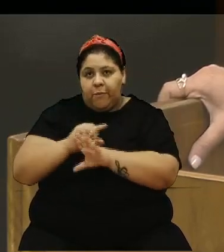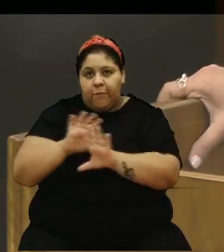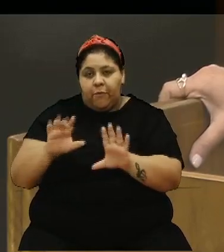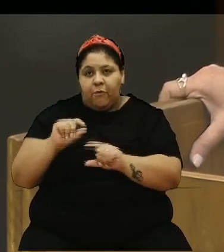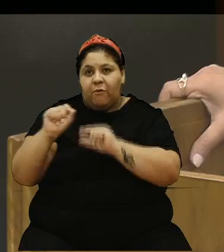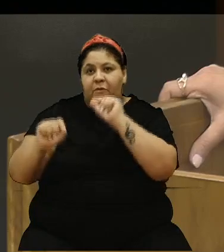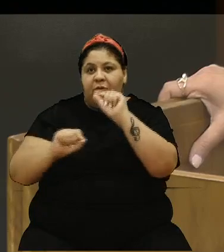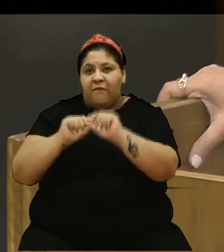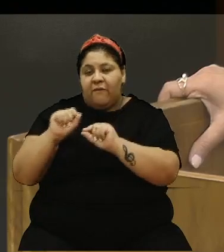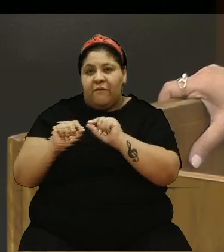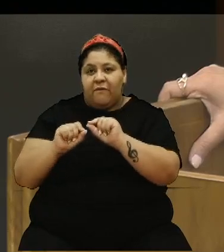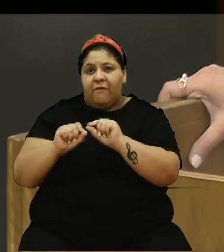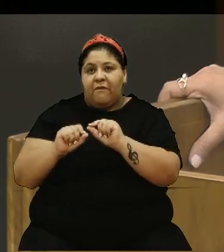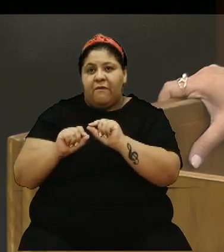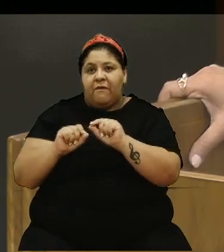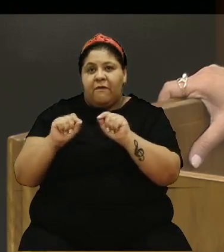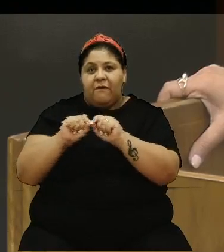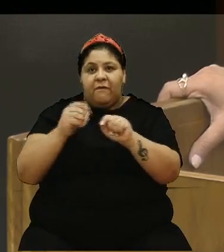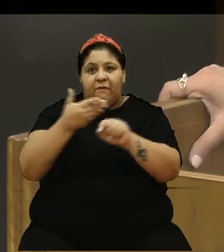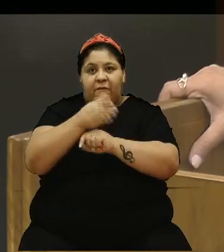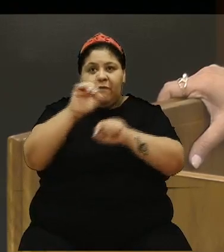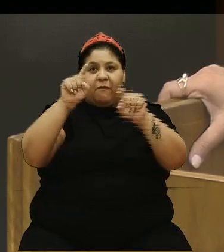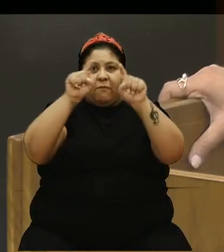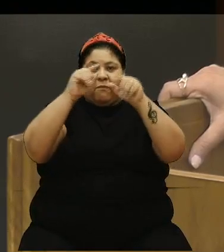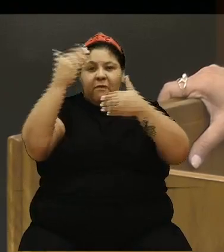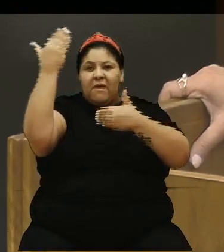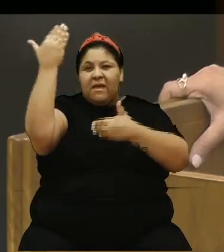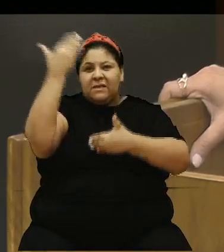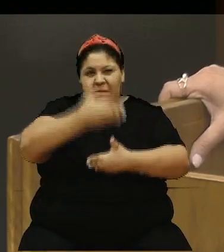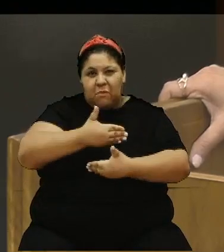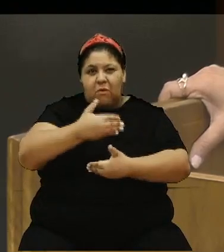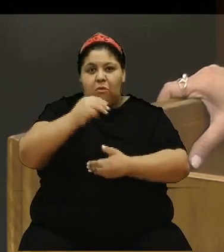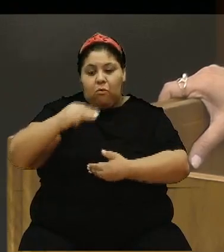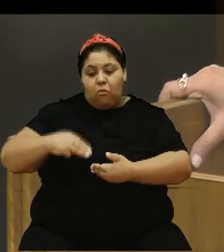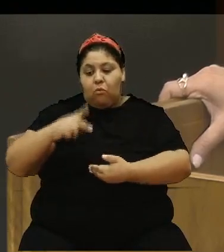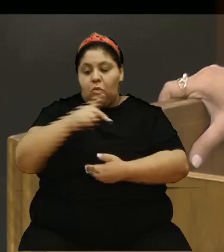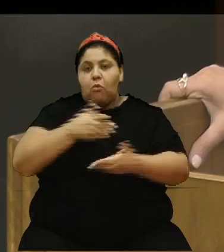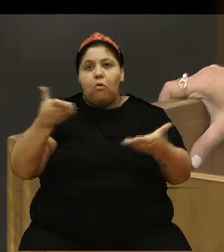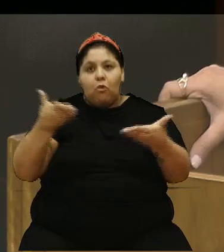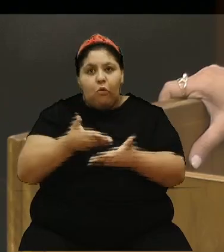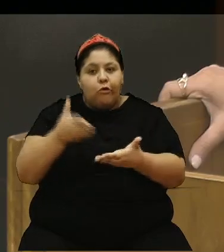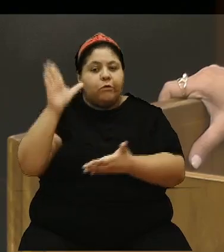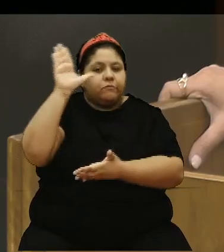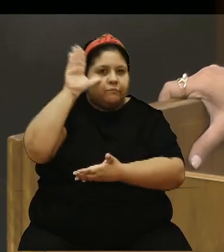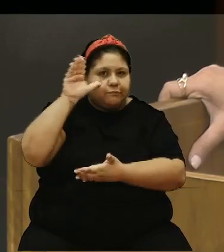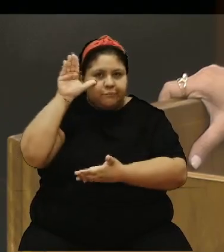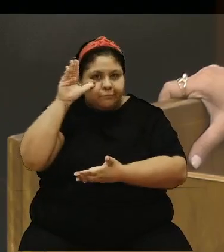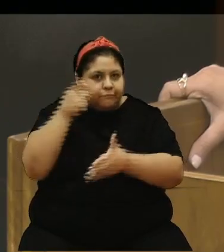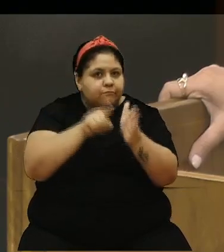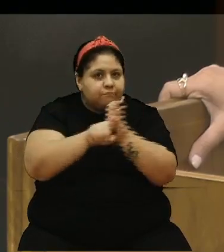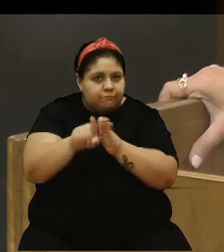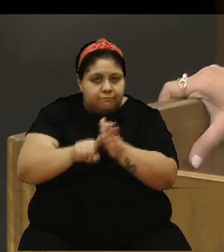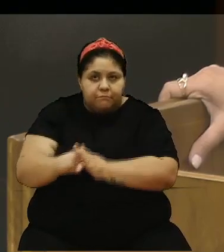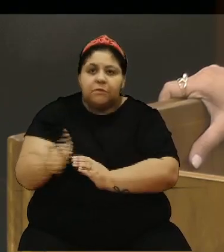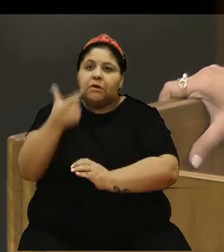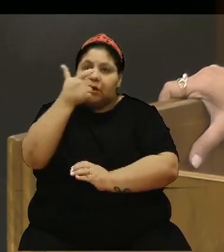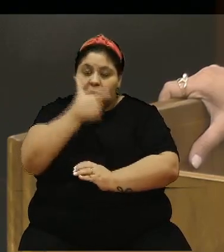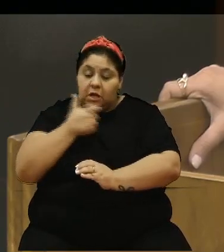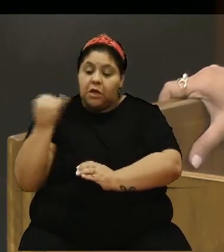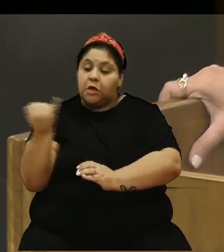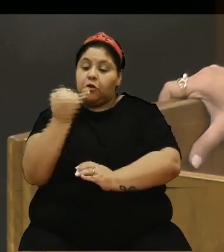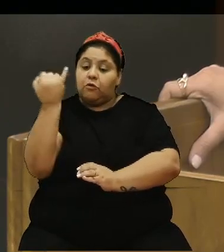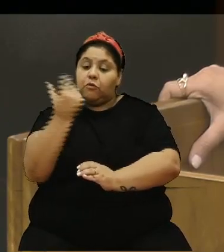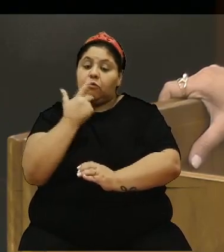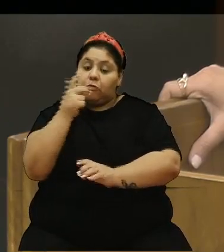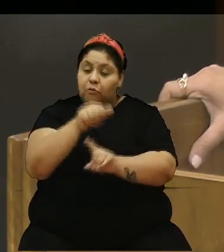quem compõe essas provas é o Ministério Público. Está em investigação. Eu acho que isso que importa dizer